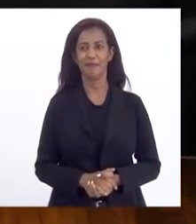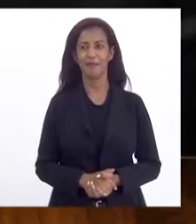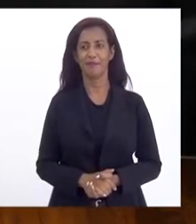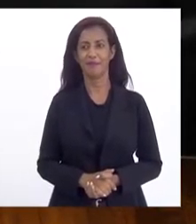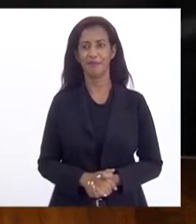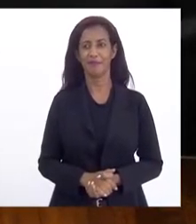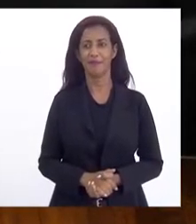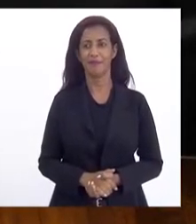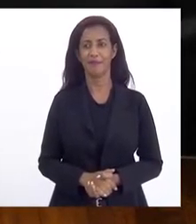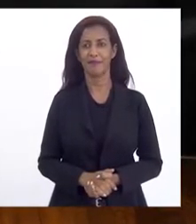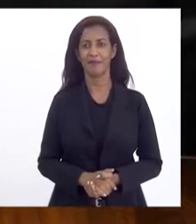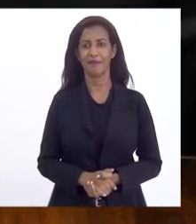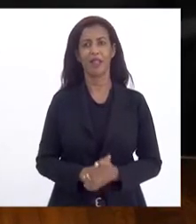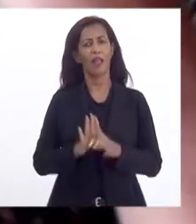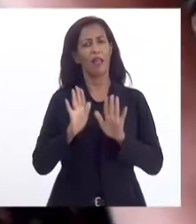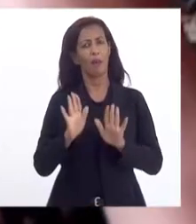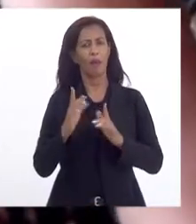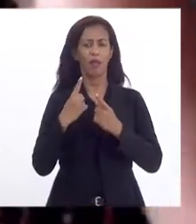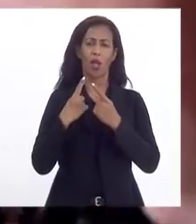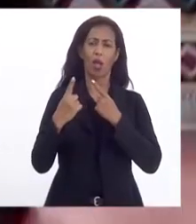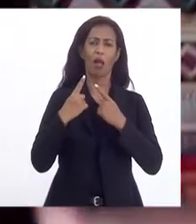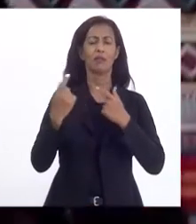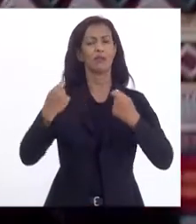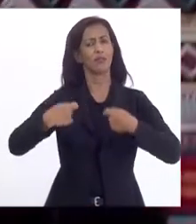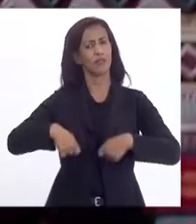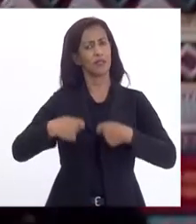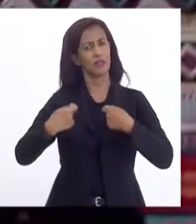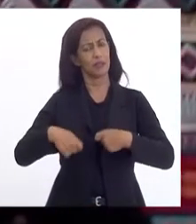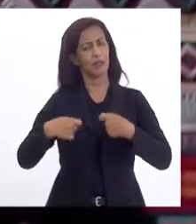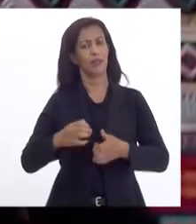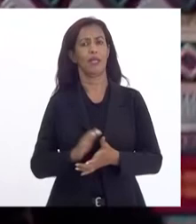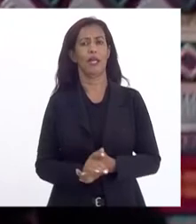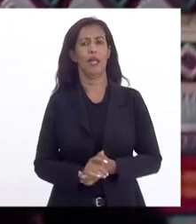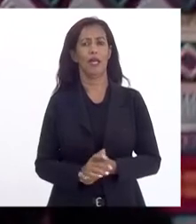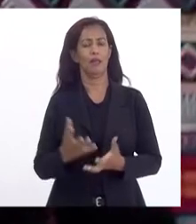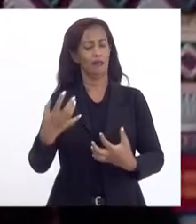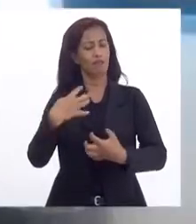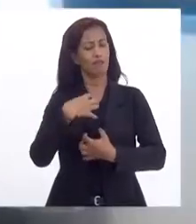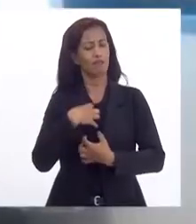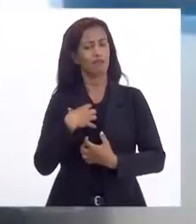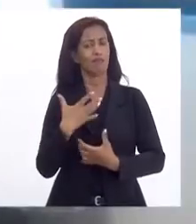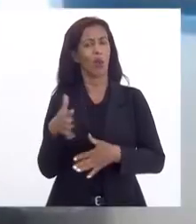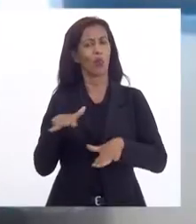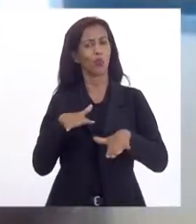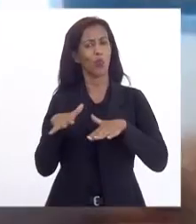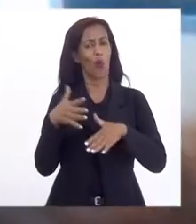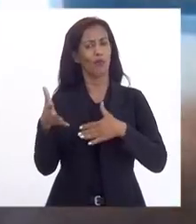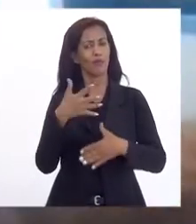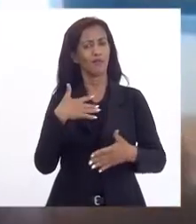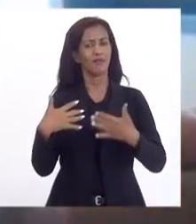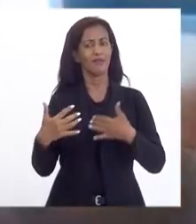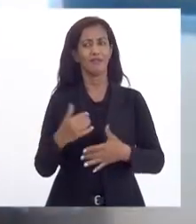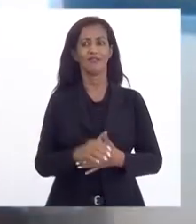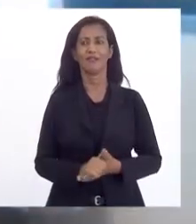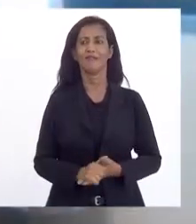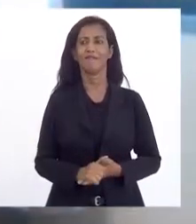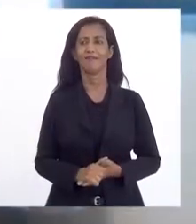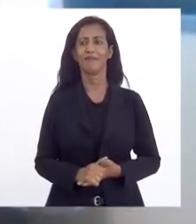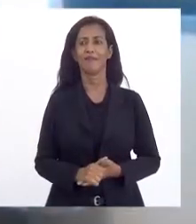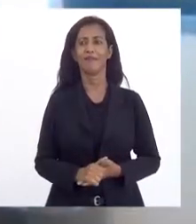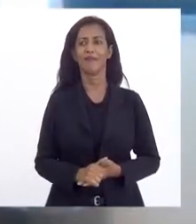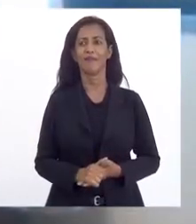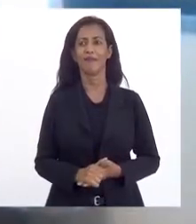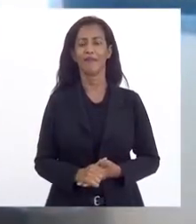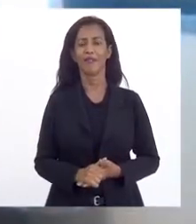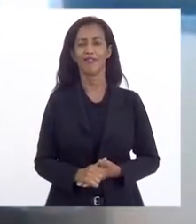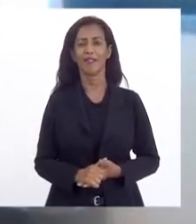Mas as utopias são necessárias, deputado Luiz Paulo, são elas que nos movem. Ô, Mônica, vamos sempre mostrar o nosso voto, a indicação do Luiz Paulo para